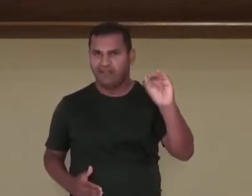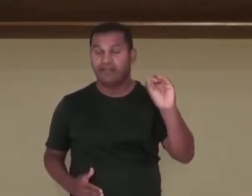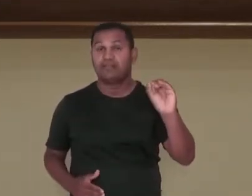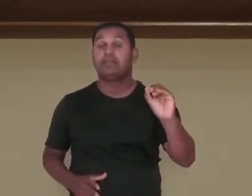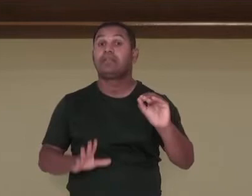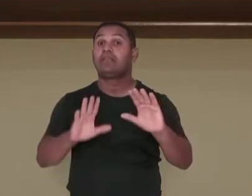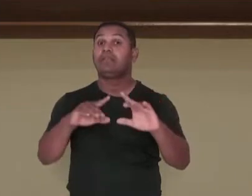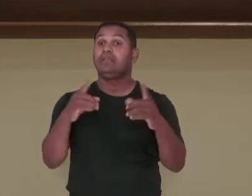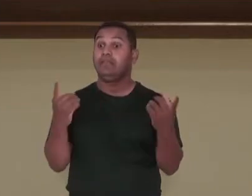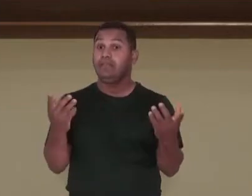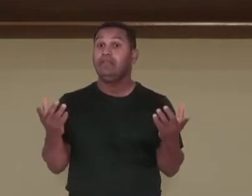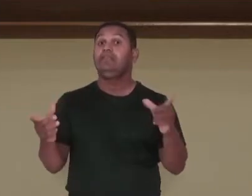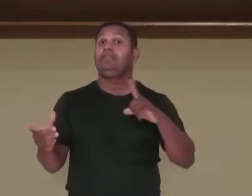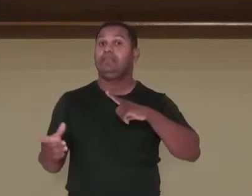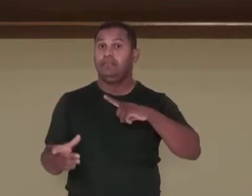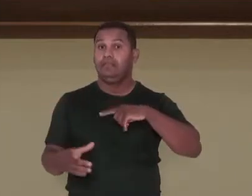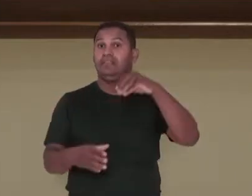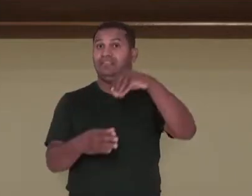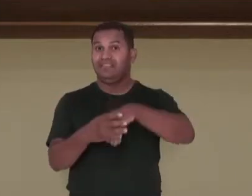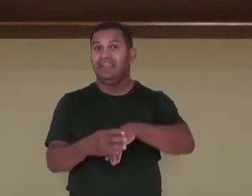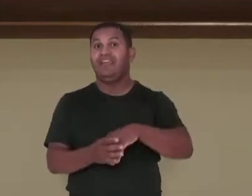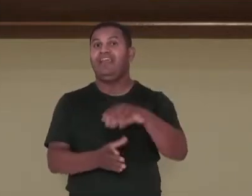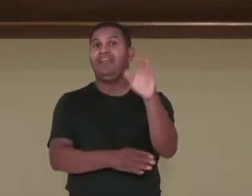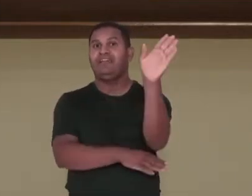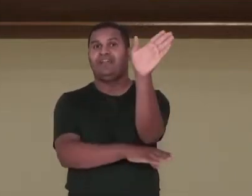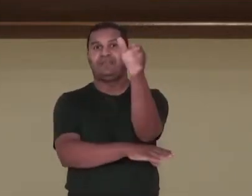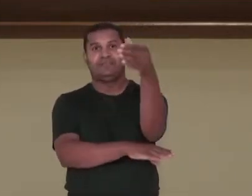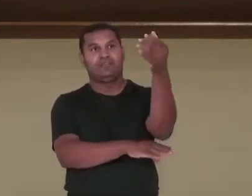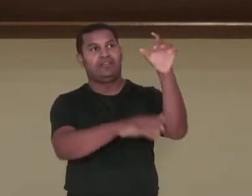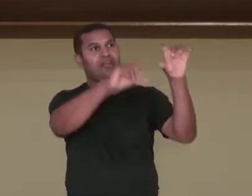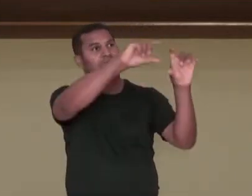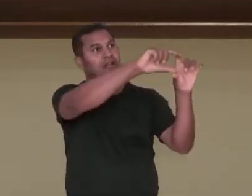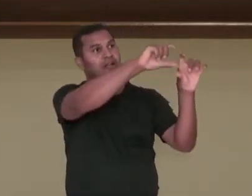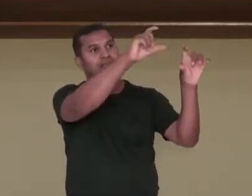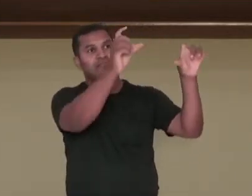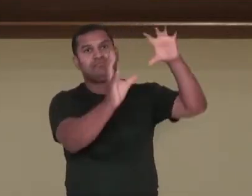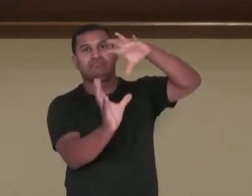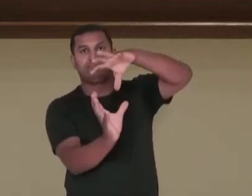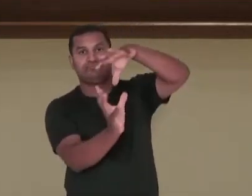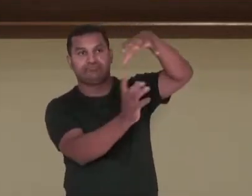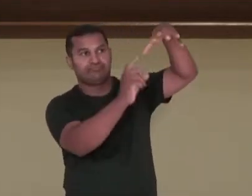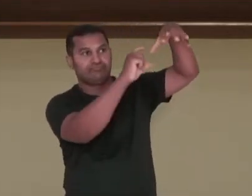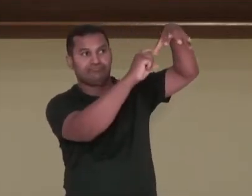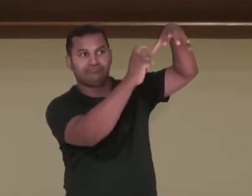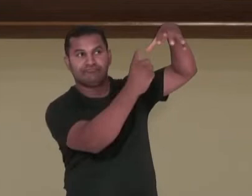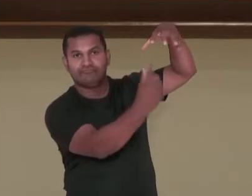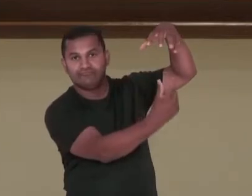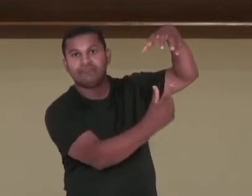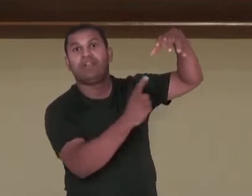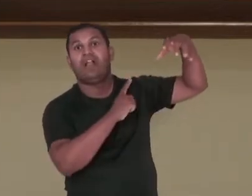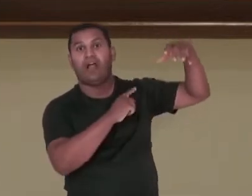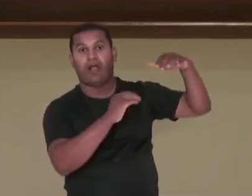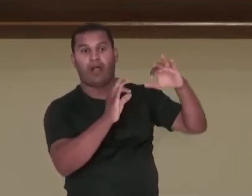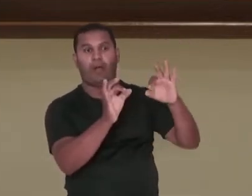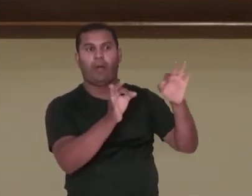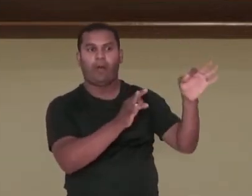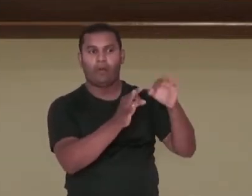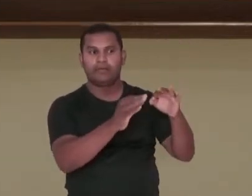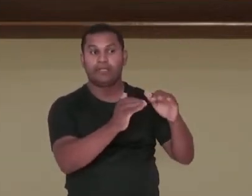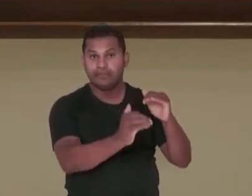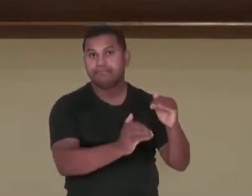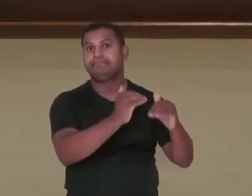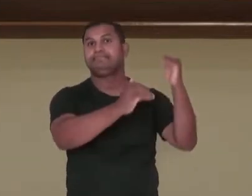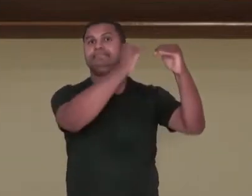nós temos, ordem e progresso. E daí a gente também tem que pensar que nesse momento o mundo